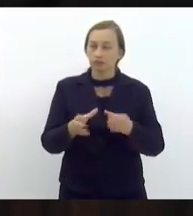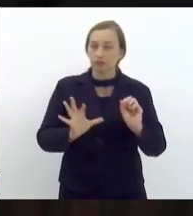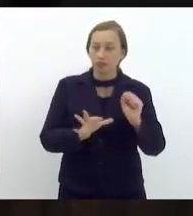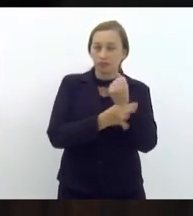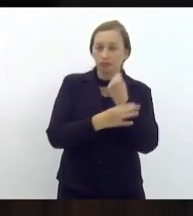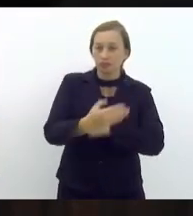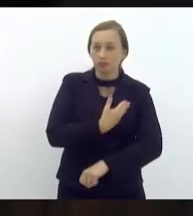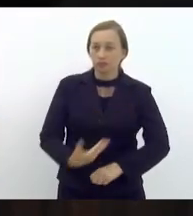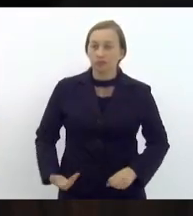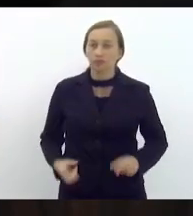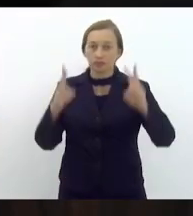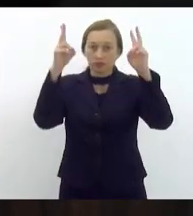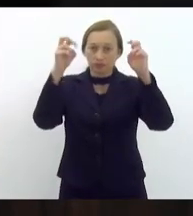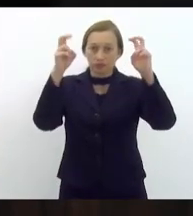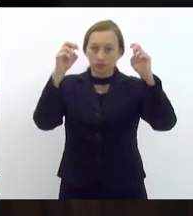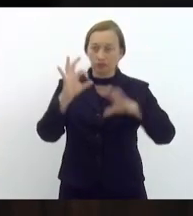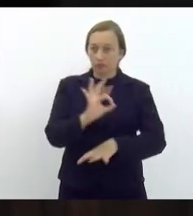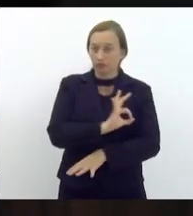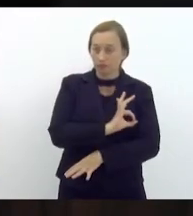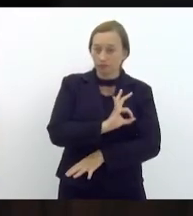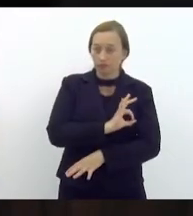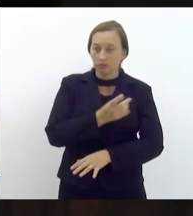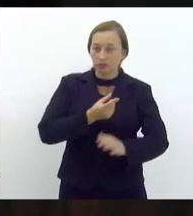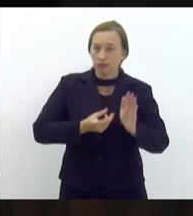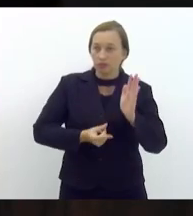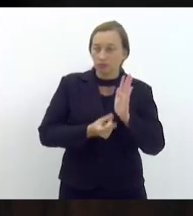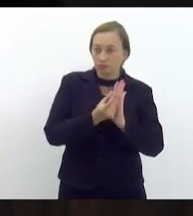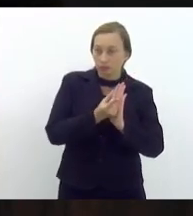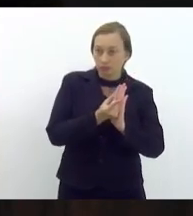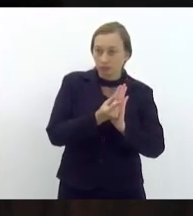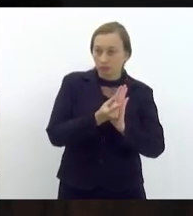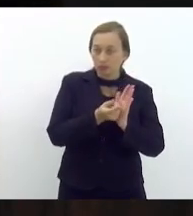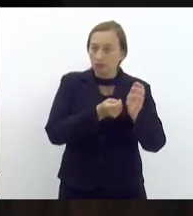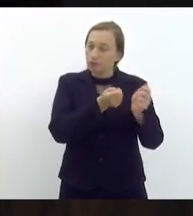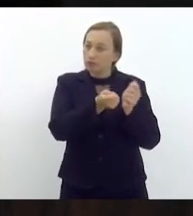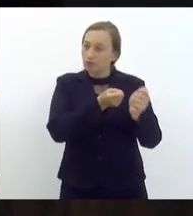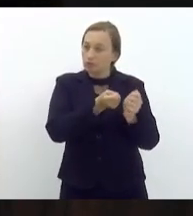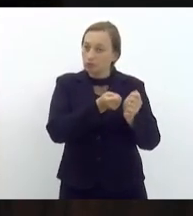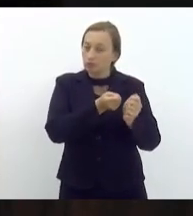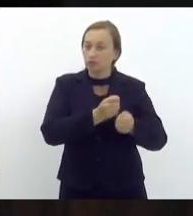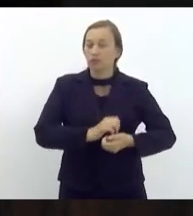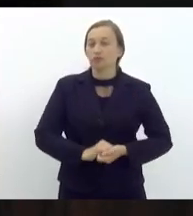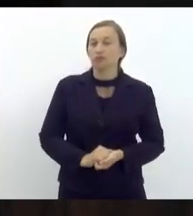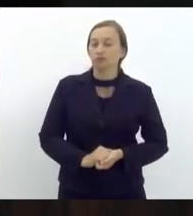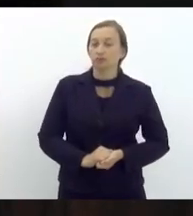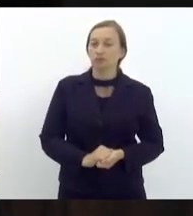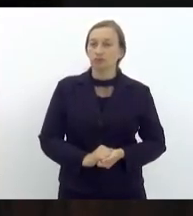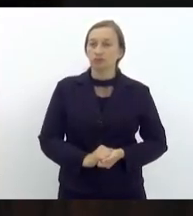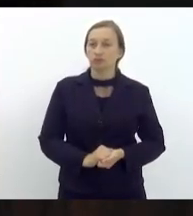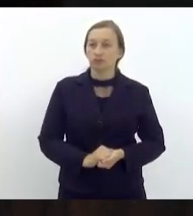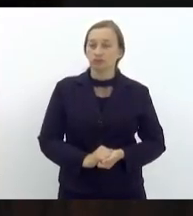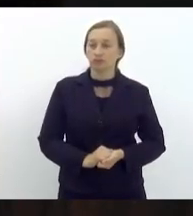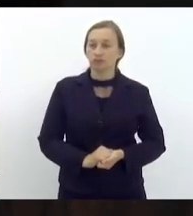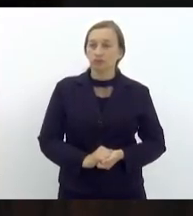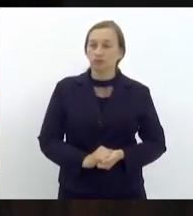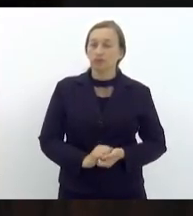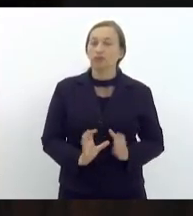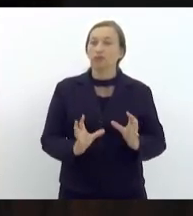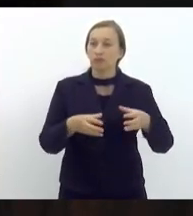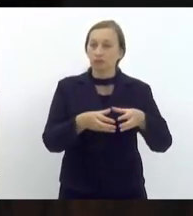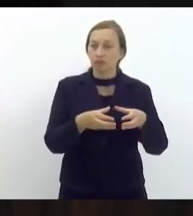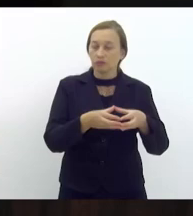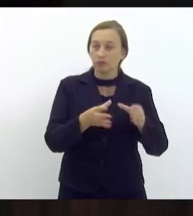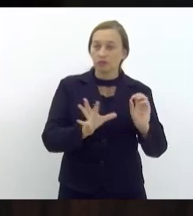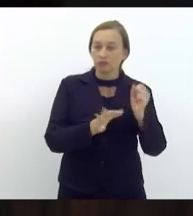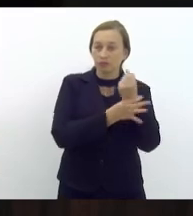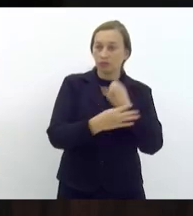pública e assuntos de polícia e de orçamento Finanças fiscalização financeira e controle para emitir parecer pela comissão de